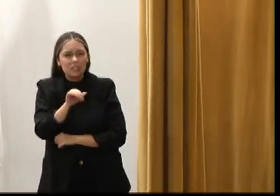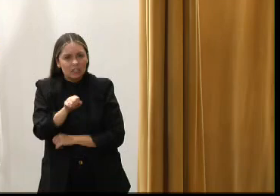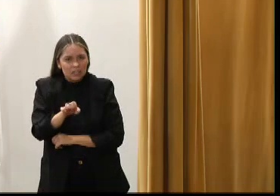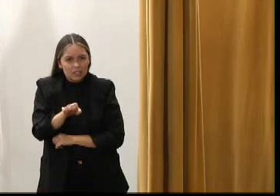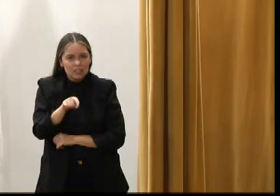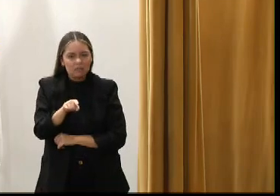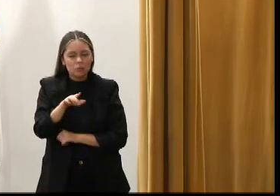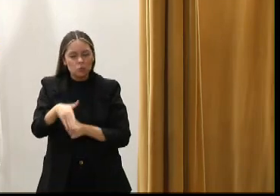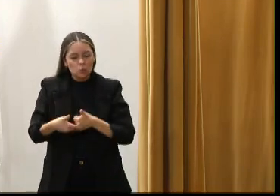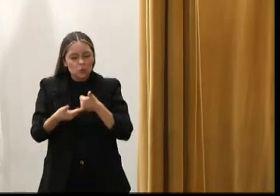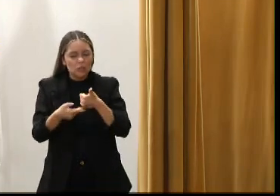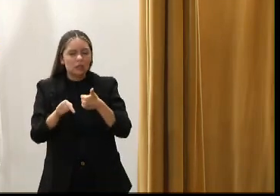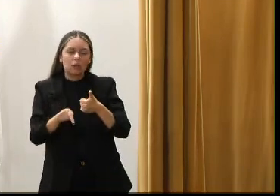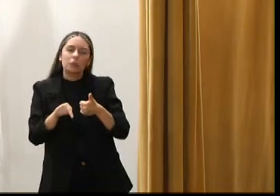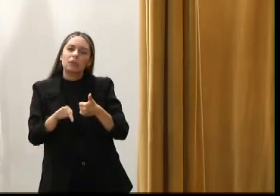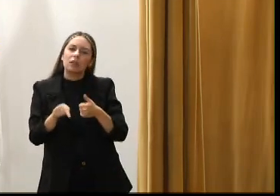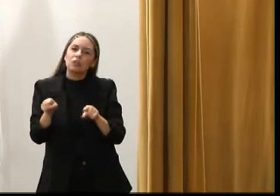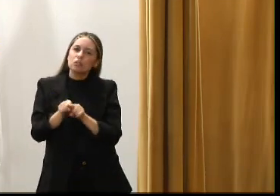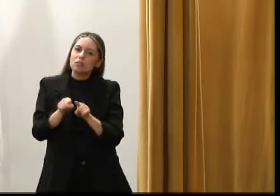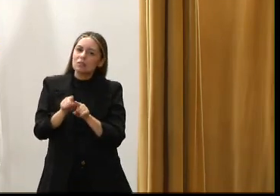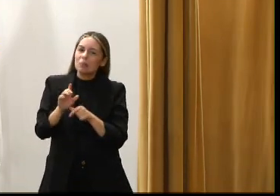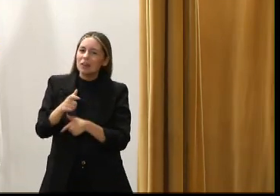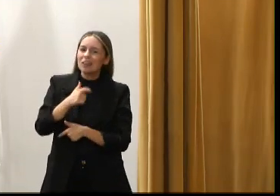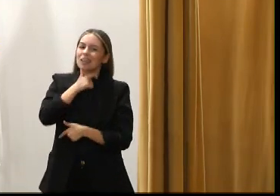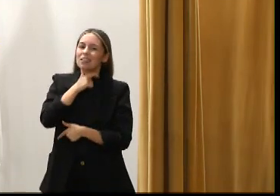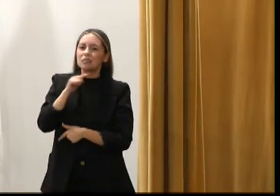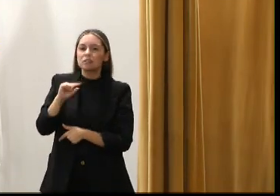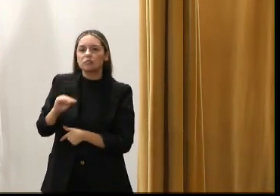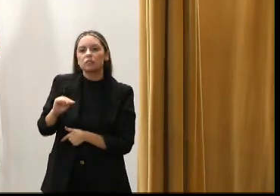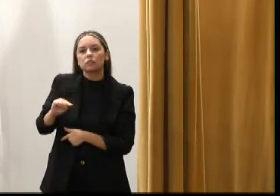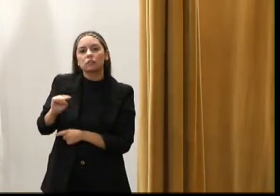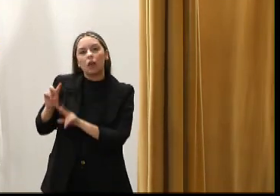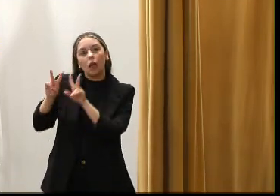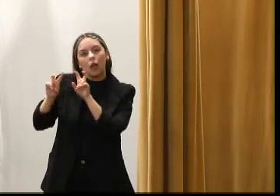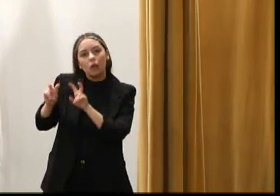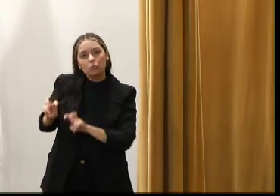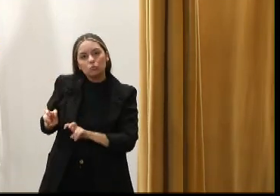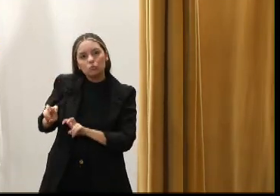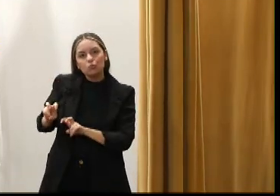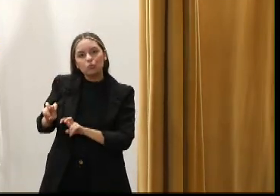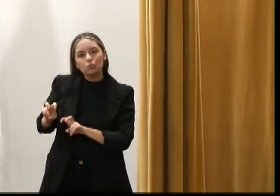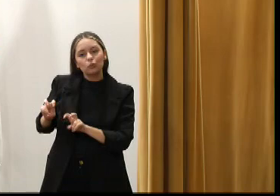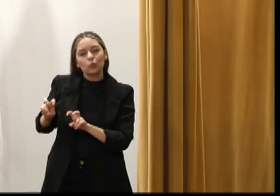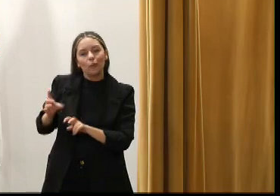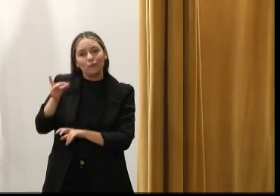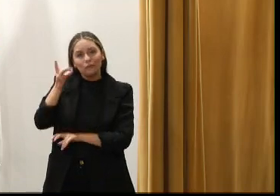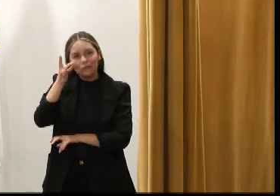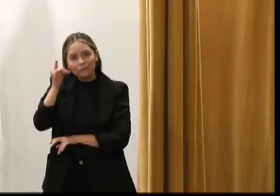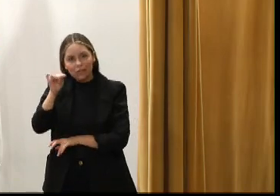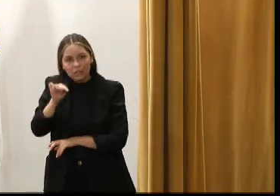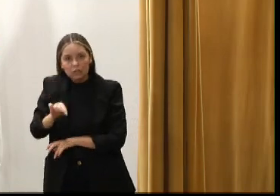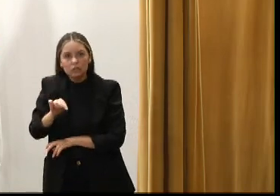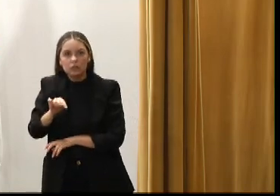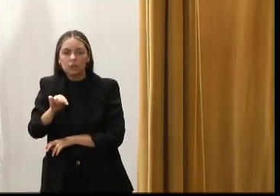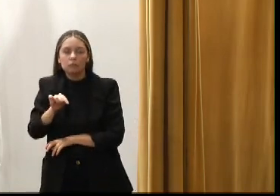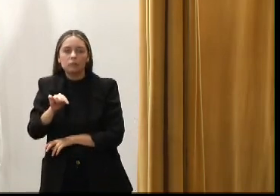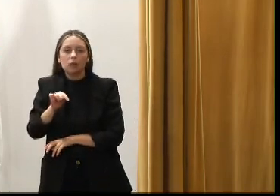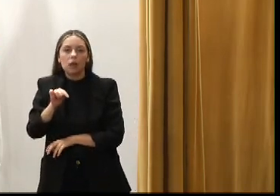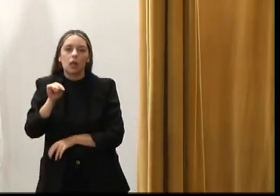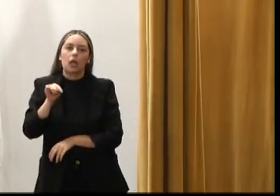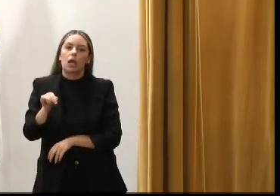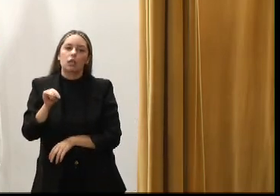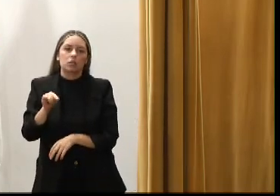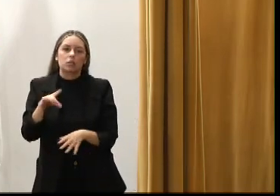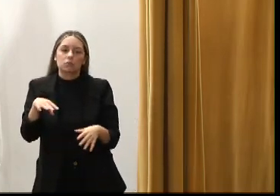de sustentabilidade, que é uma crise de questões físicas, ela